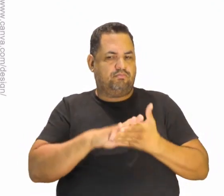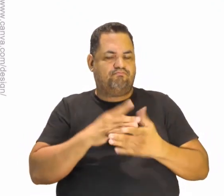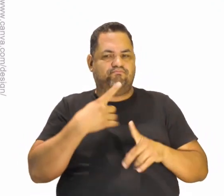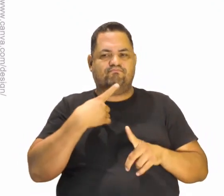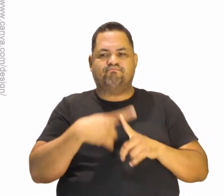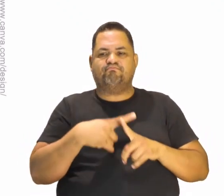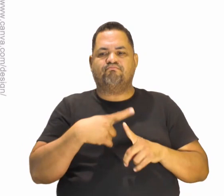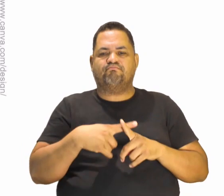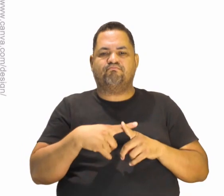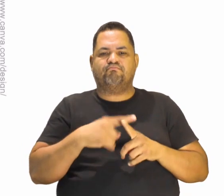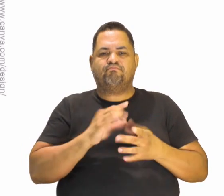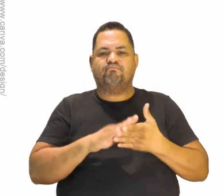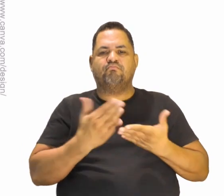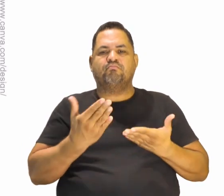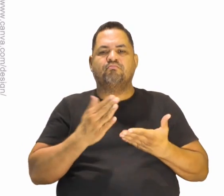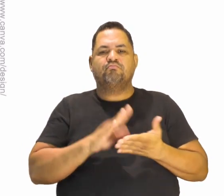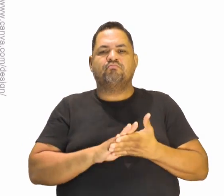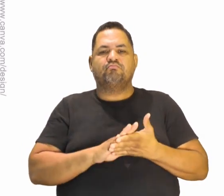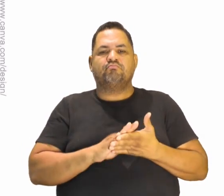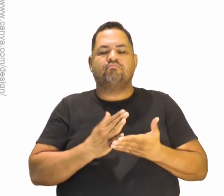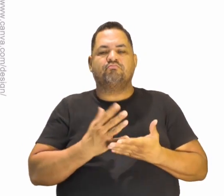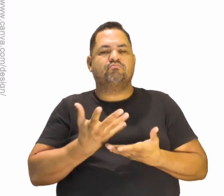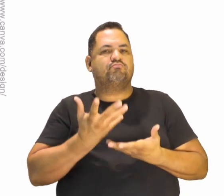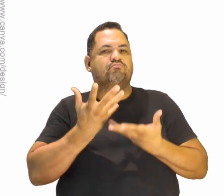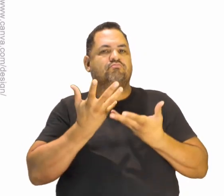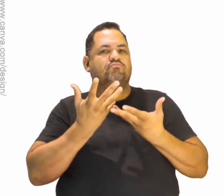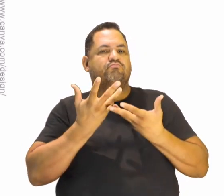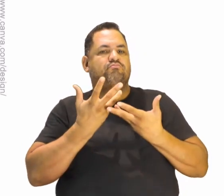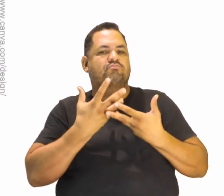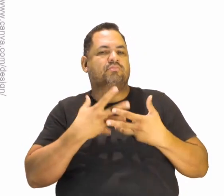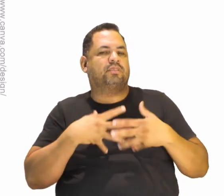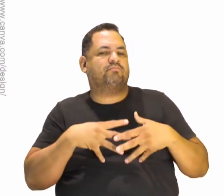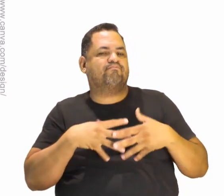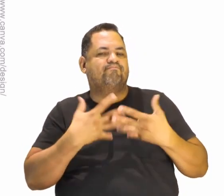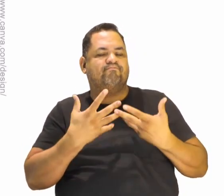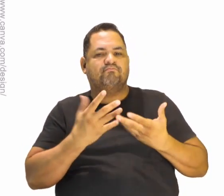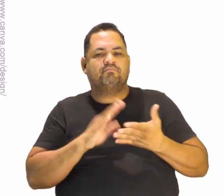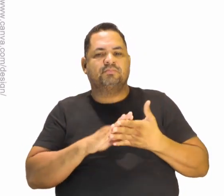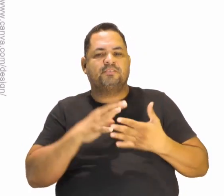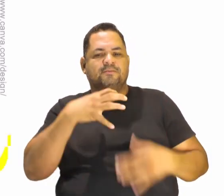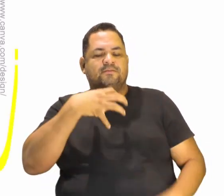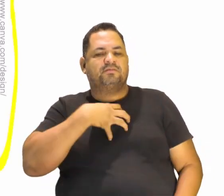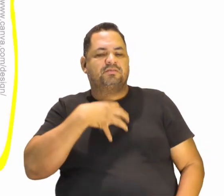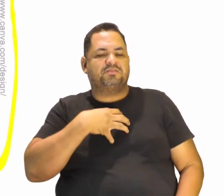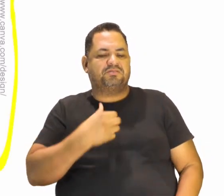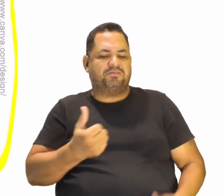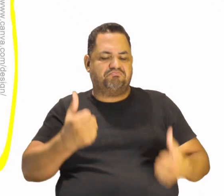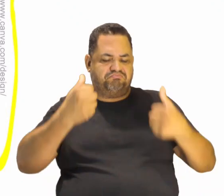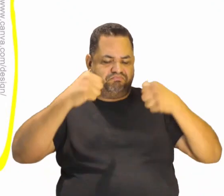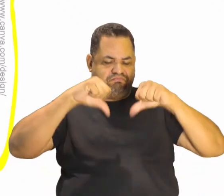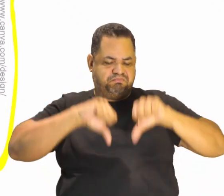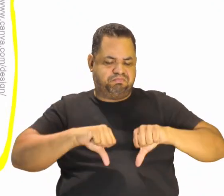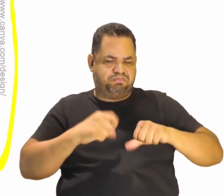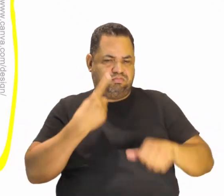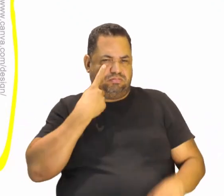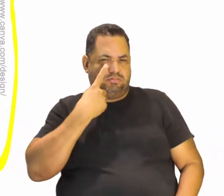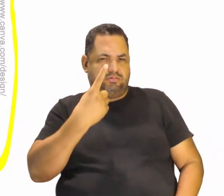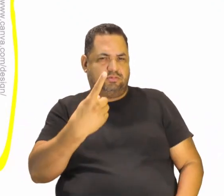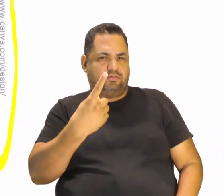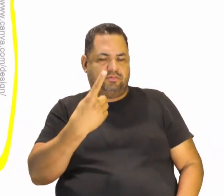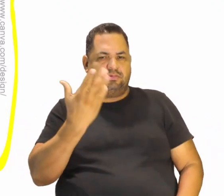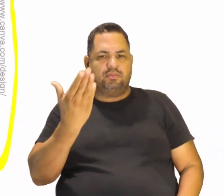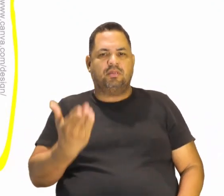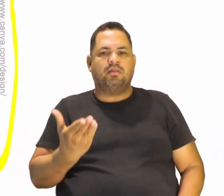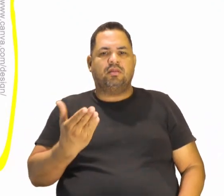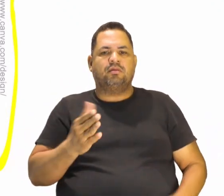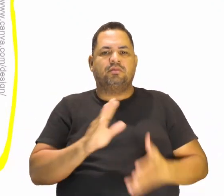você pode acabar não resistindo, não sucumbindo aí e se sentir inferior com relação ao que você observa